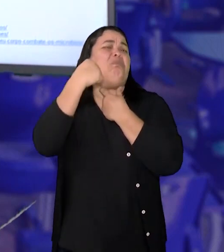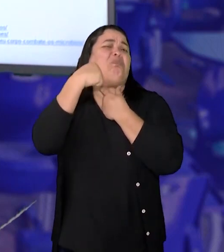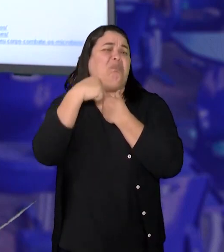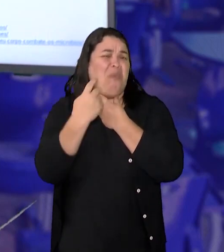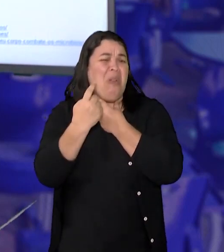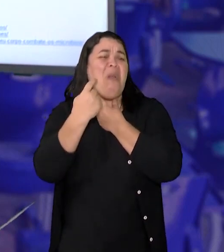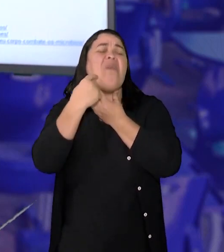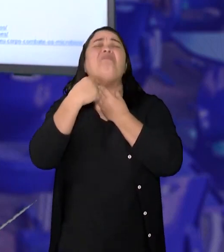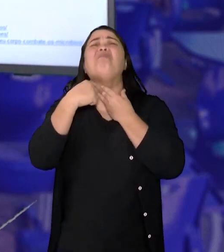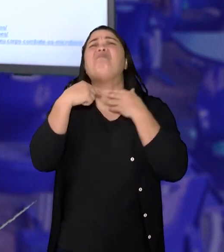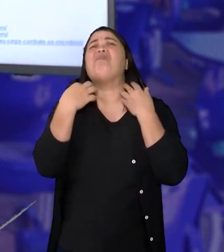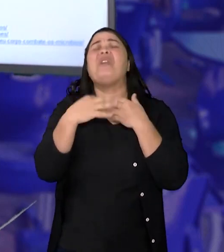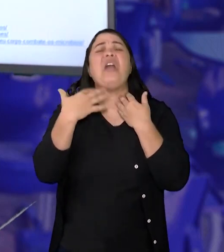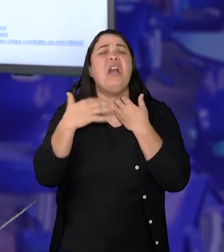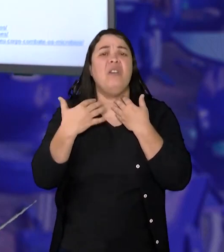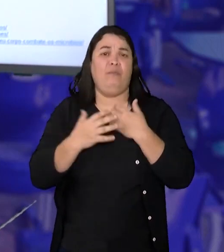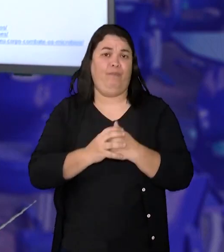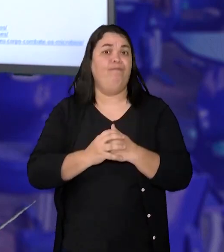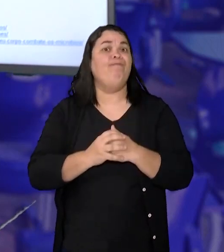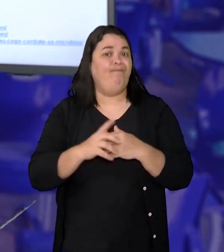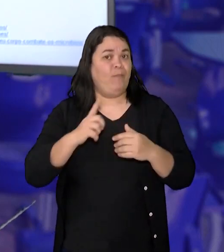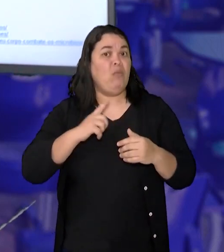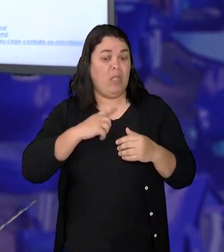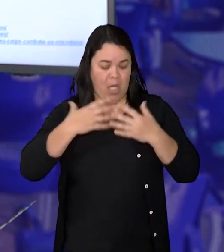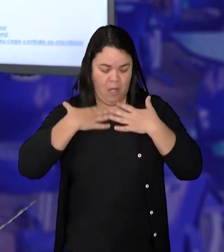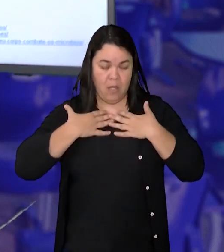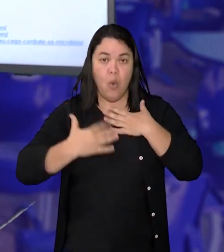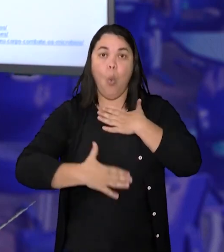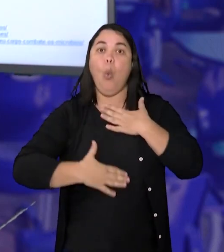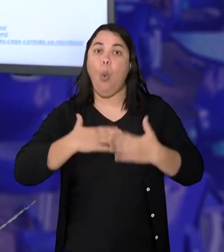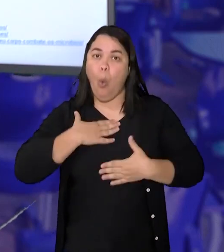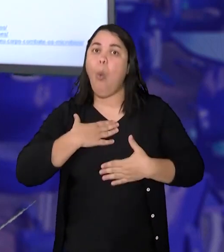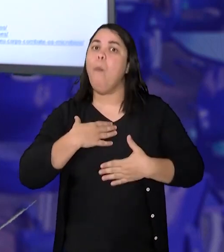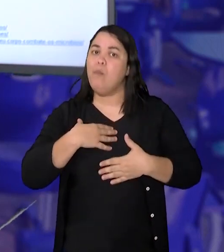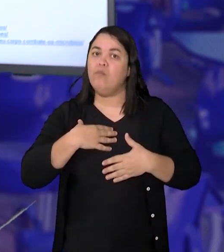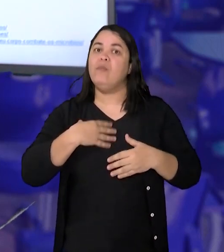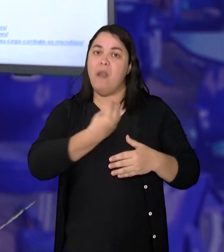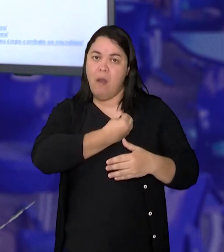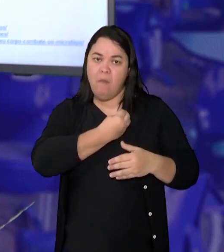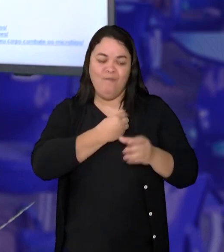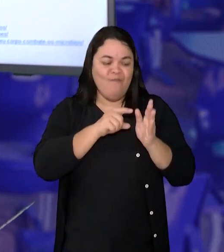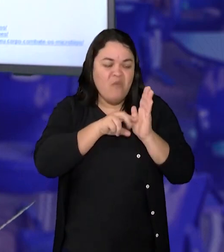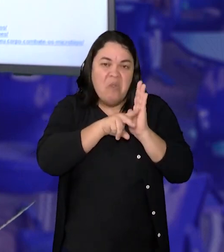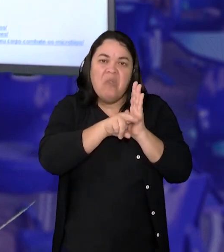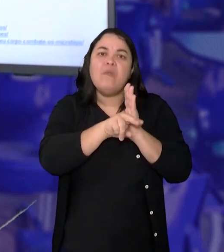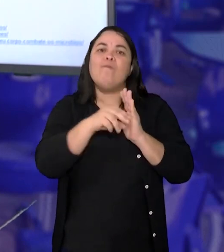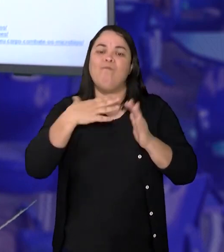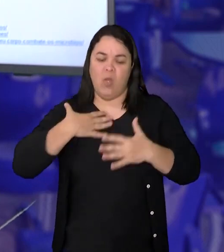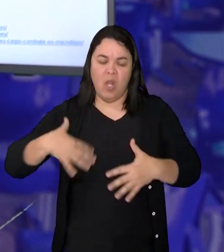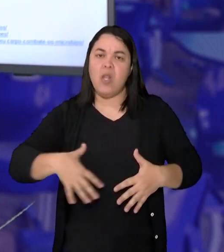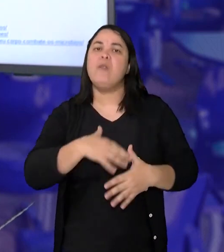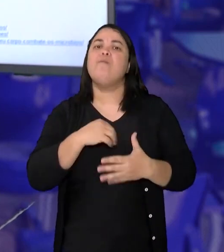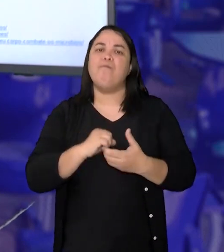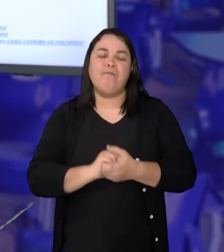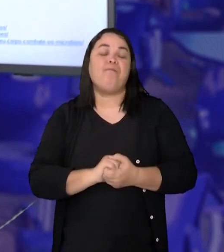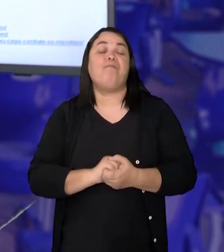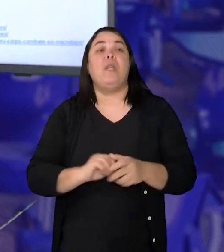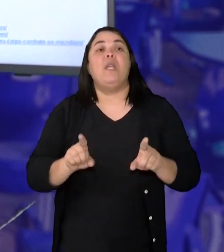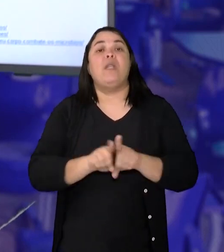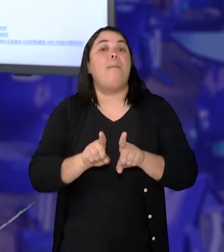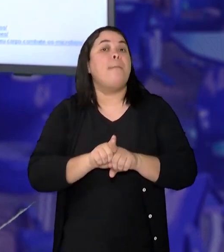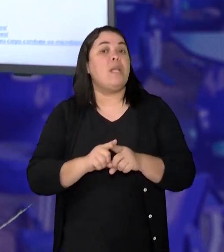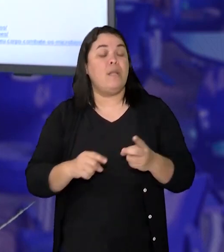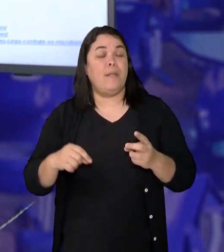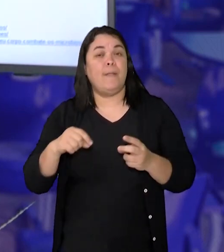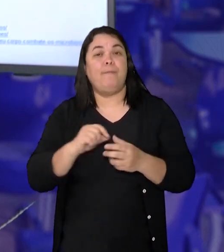direito. Então, os micróbios, eles existem no nosso corpo e podem causar alguma doença extra. Outro micróbio que também é muito